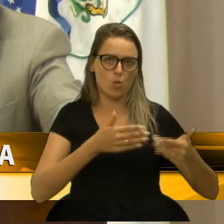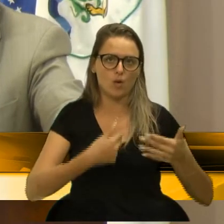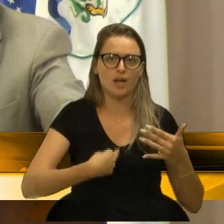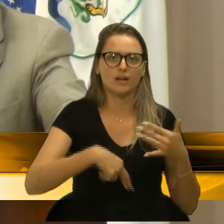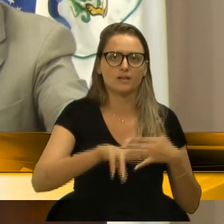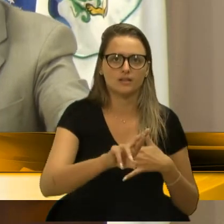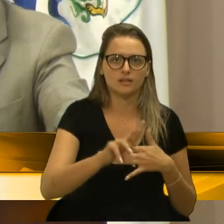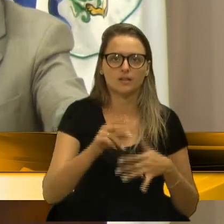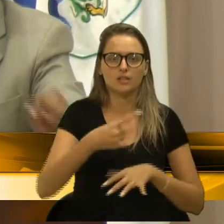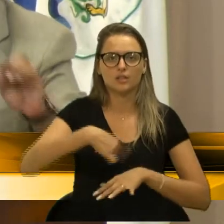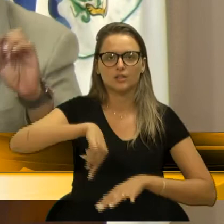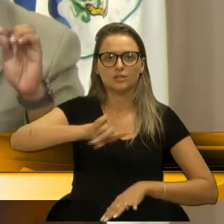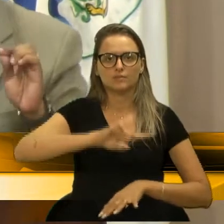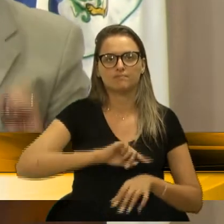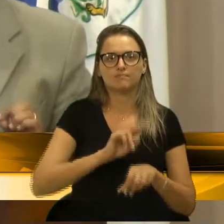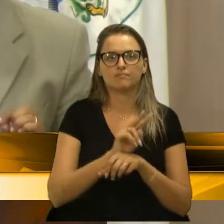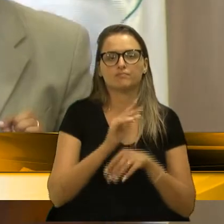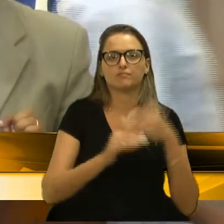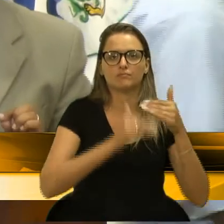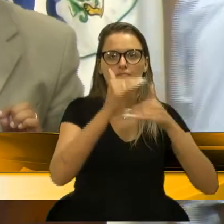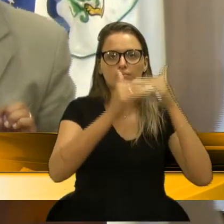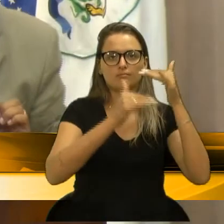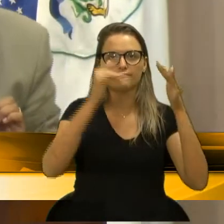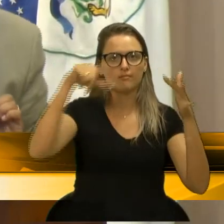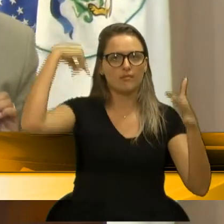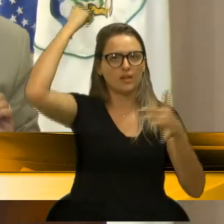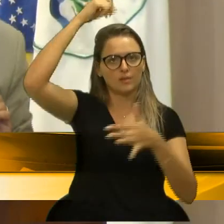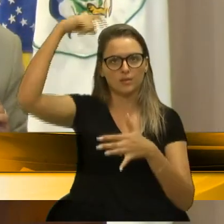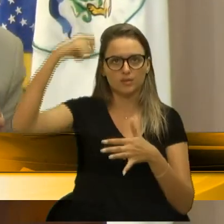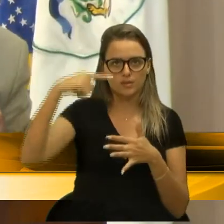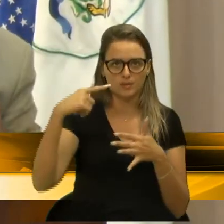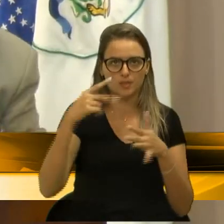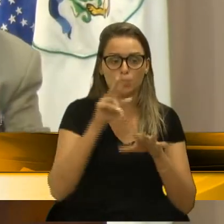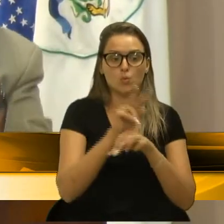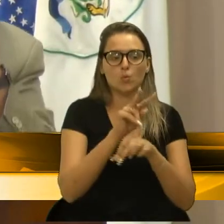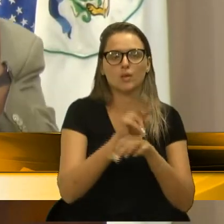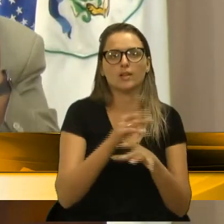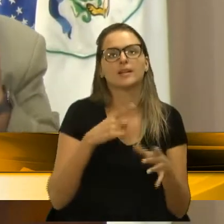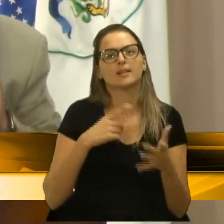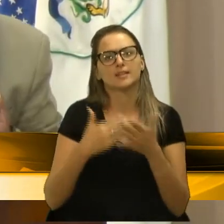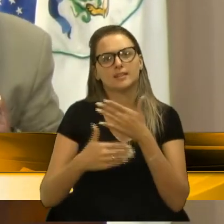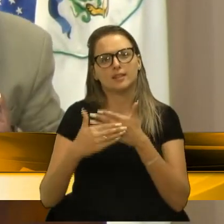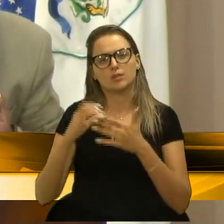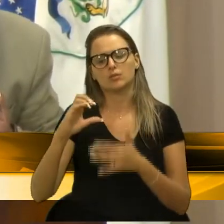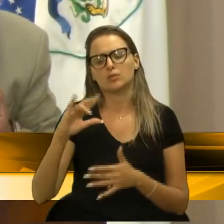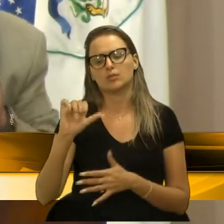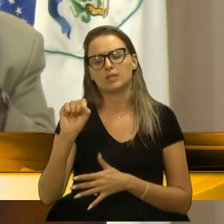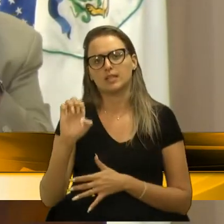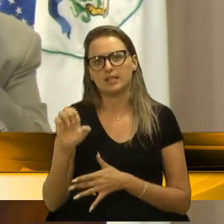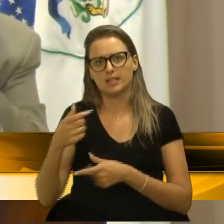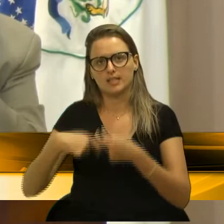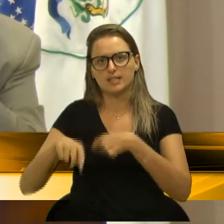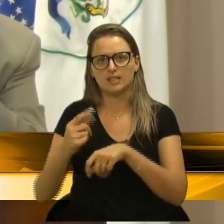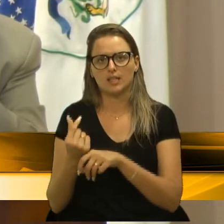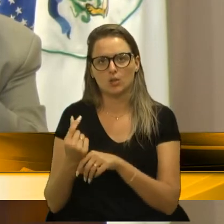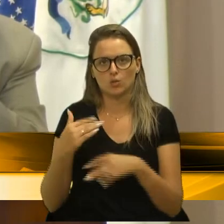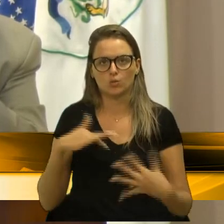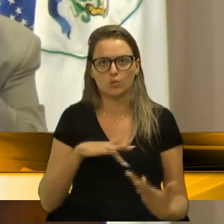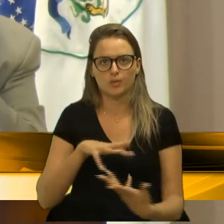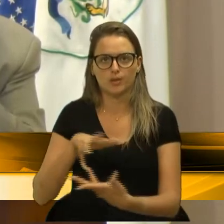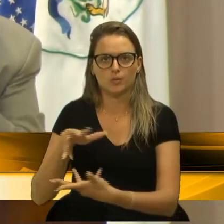nós professamos, mas é o desenvolvimento espiritual. Claro que tem toda uma crise econômica mundial, mas nós